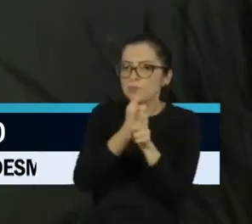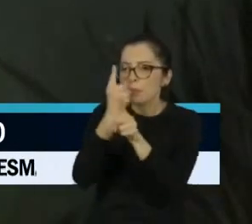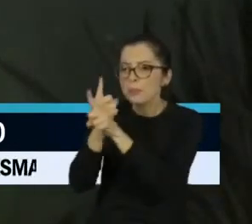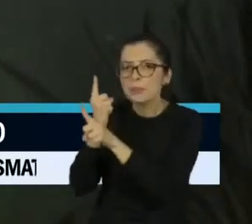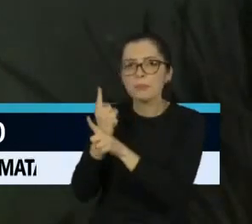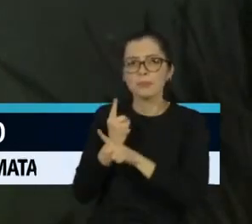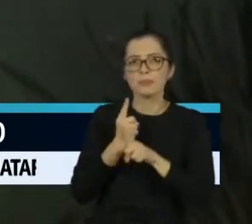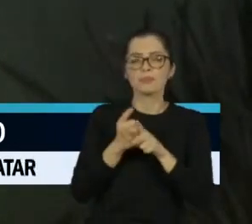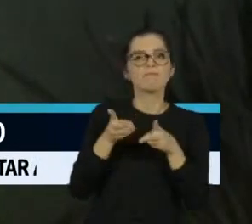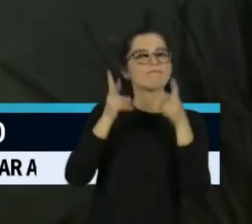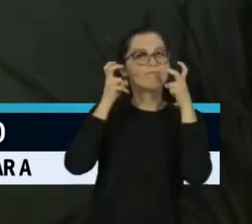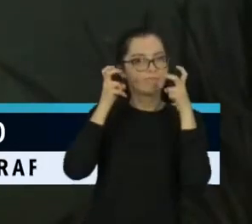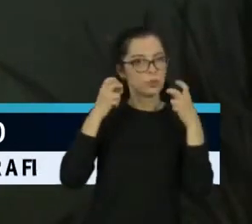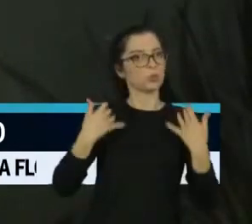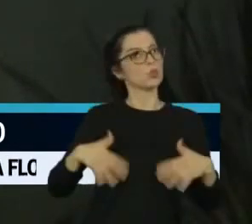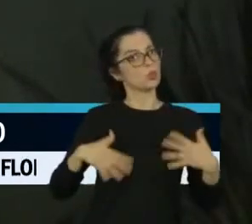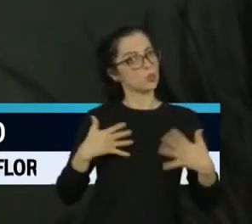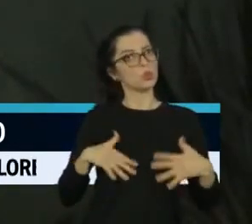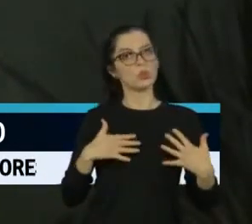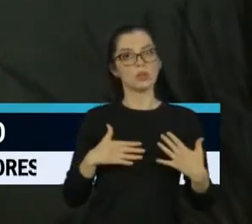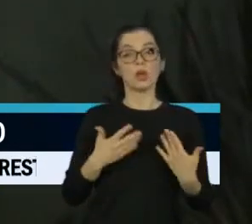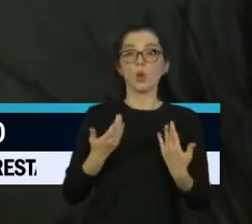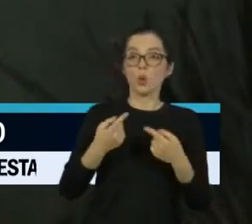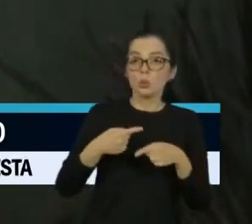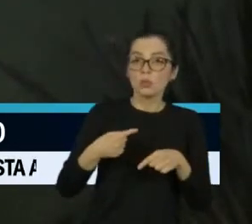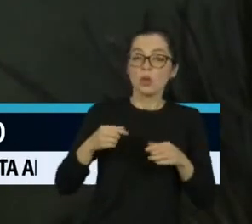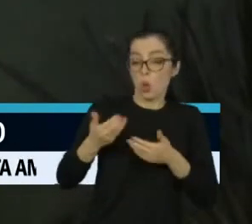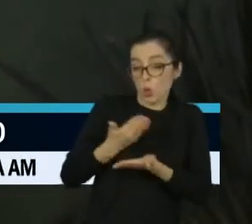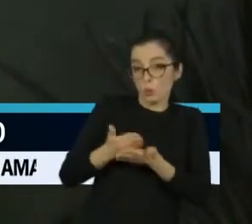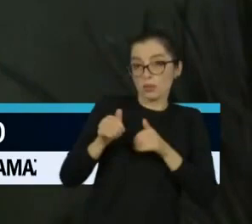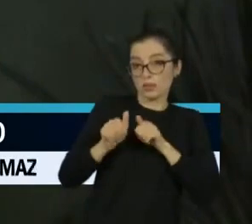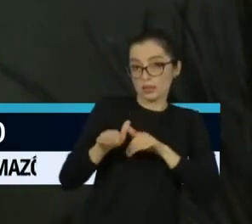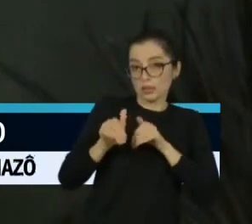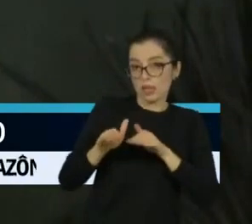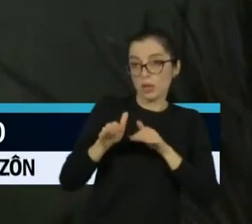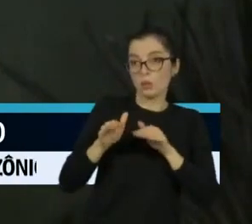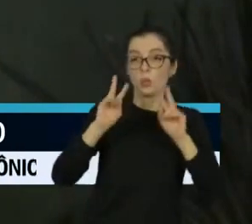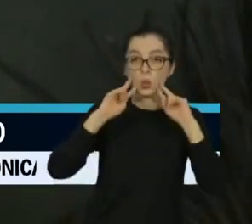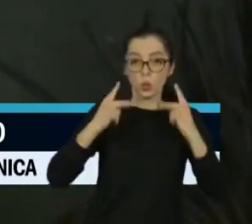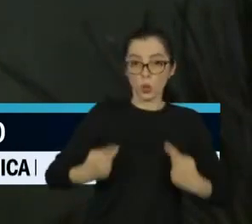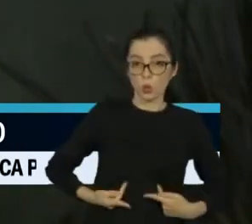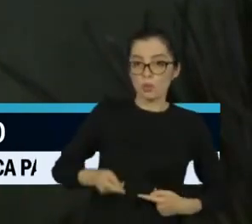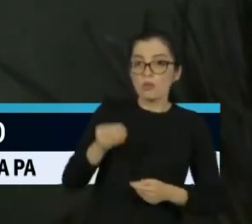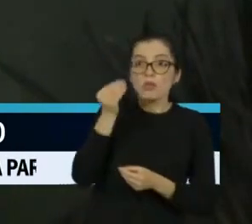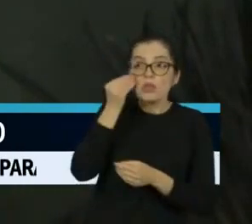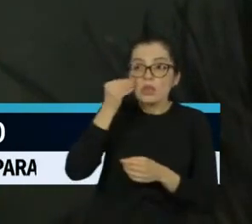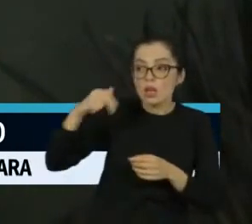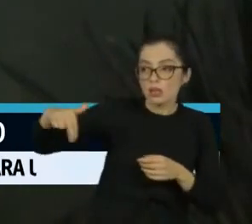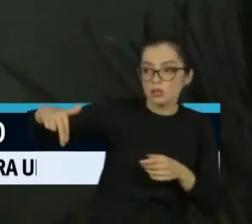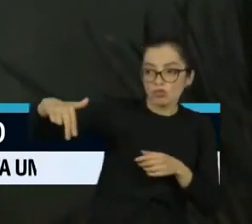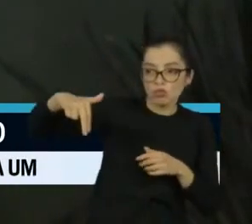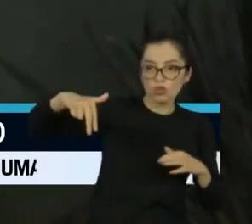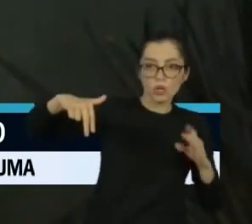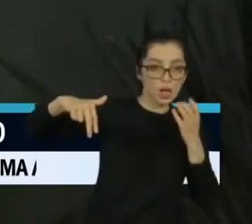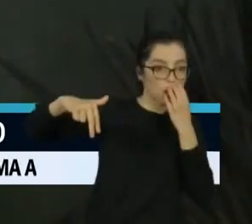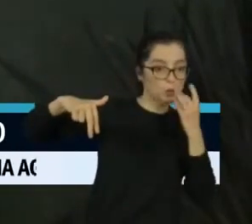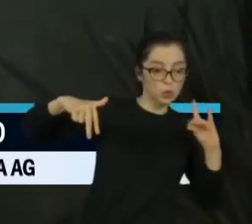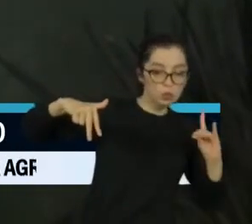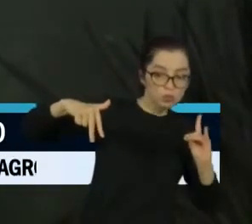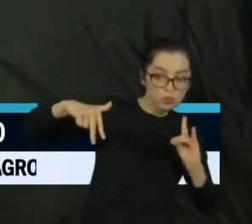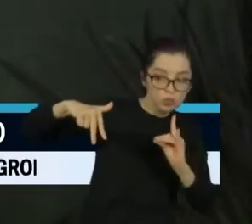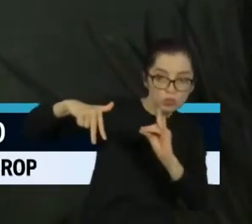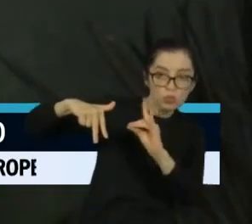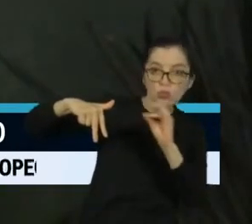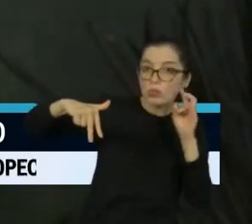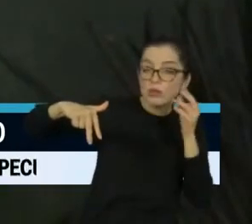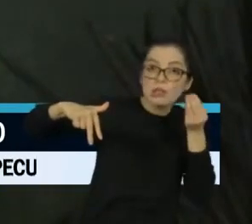etapa da pesquisa, que começa em setembro, será o teste em humanos. Os cães serão levados até uma unidade